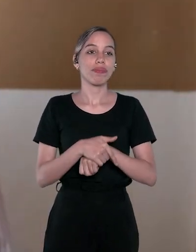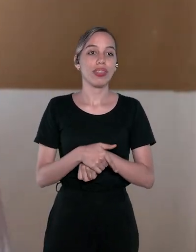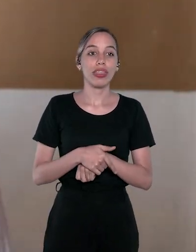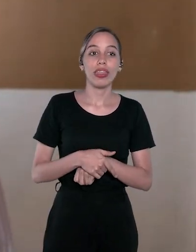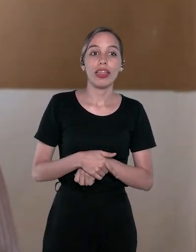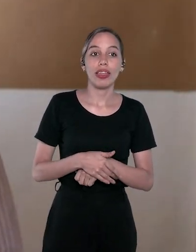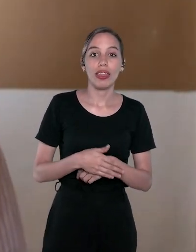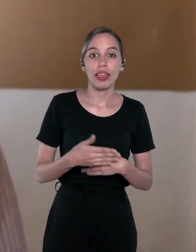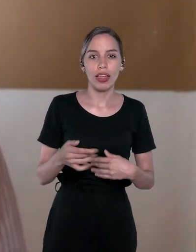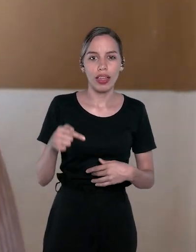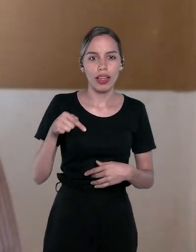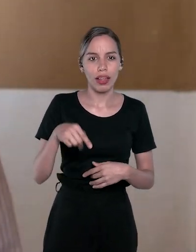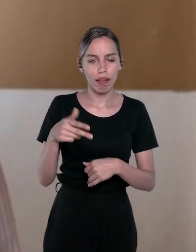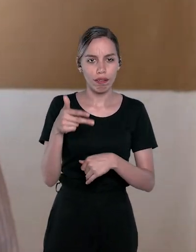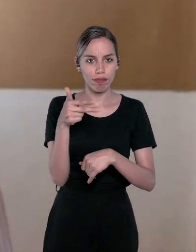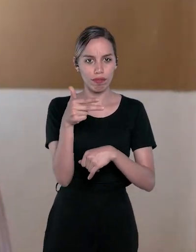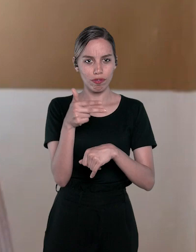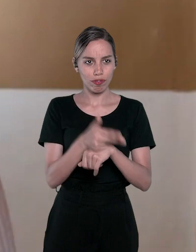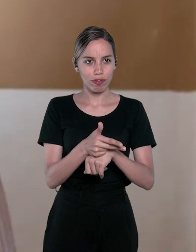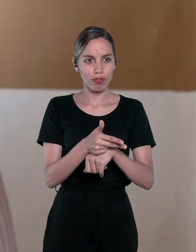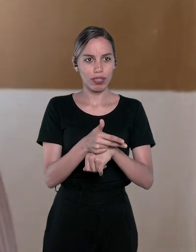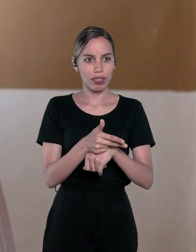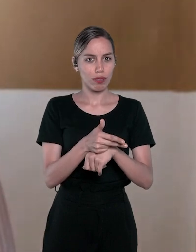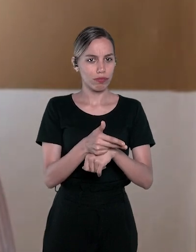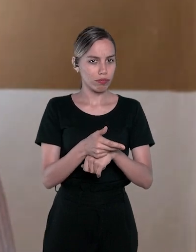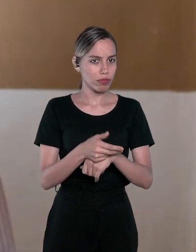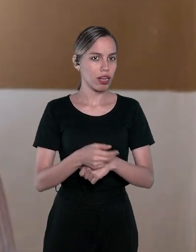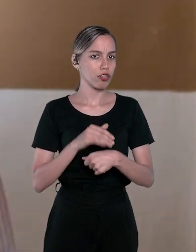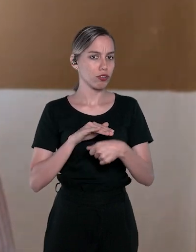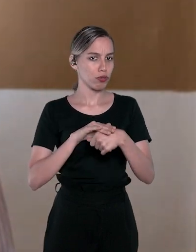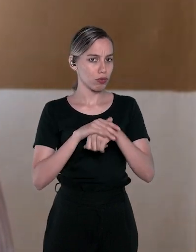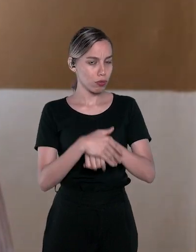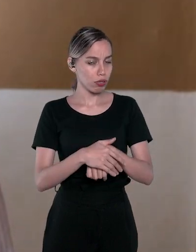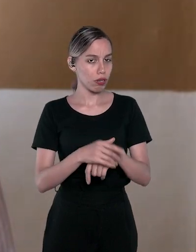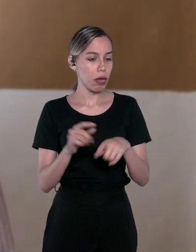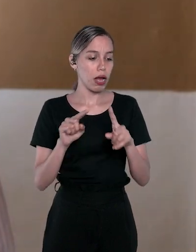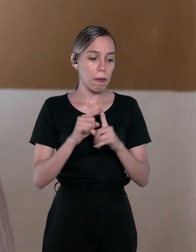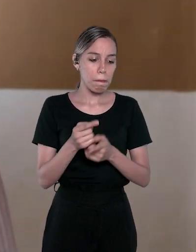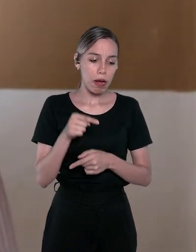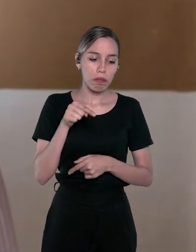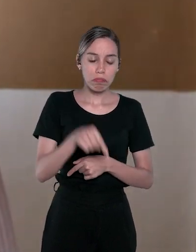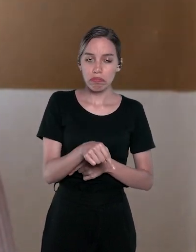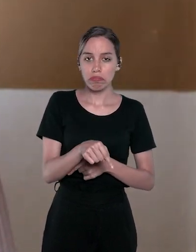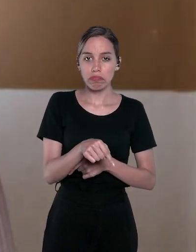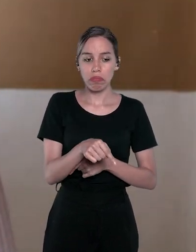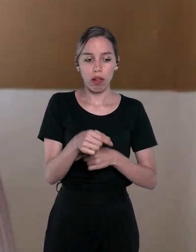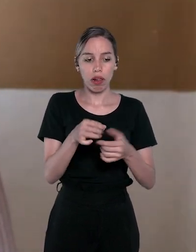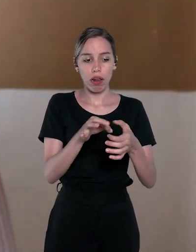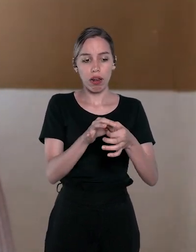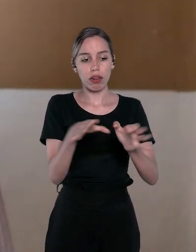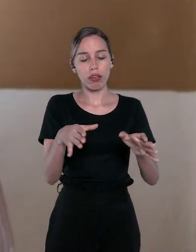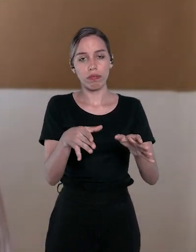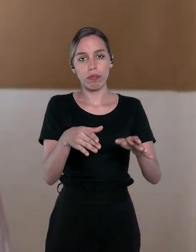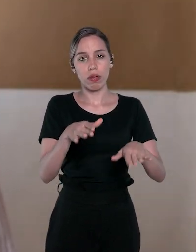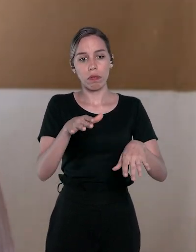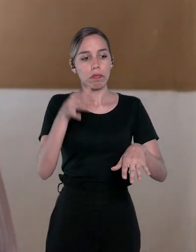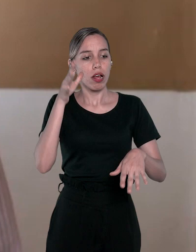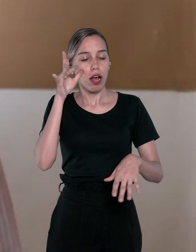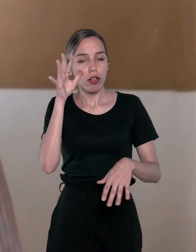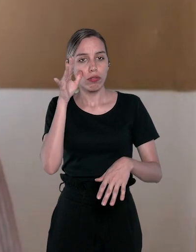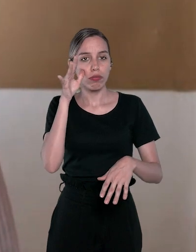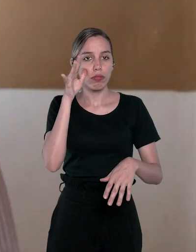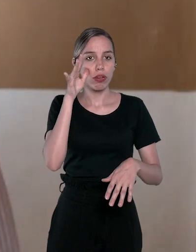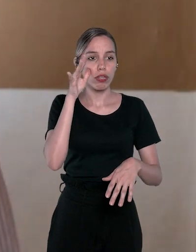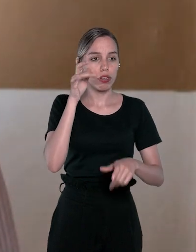aqui nesse dia à noite, mas ele fica disponível aqui para as pessoas assistirem de onde